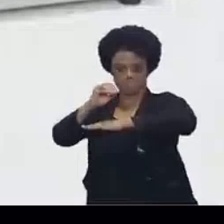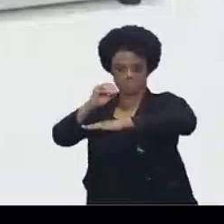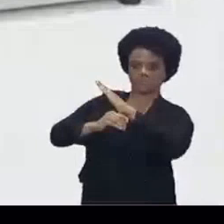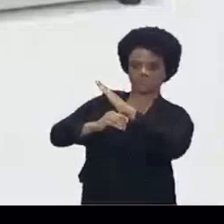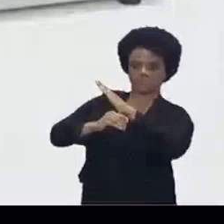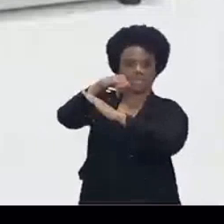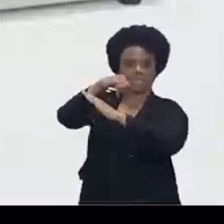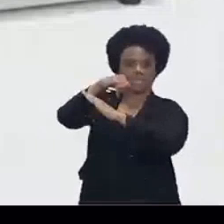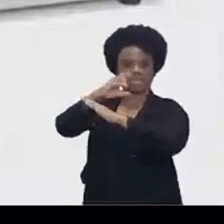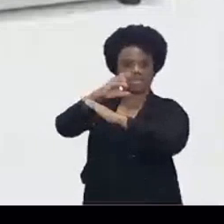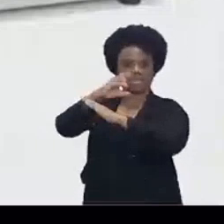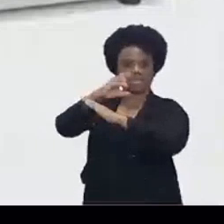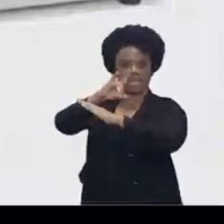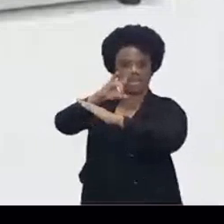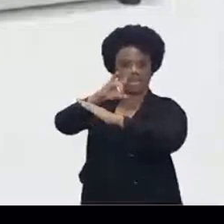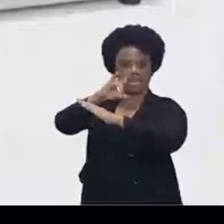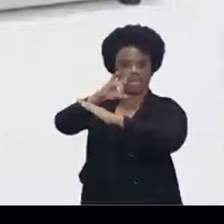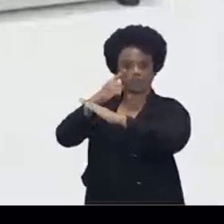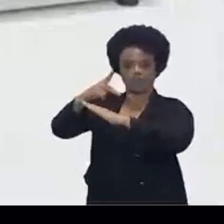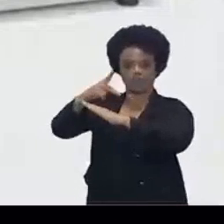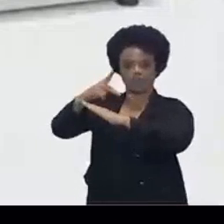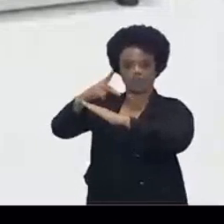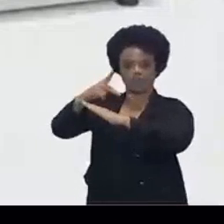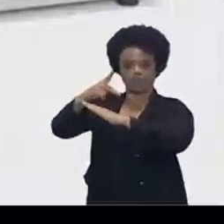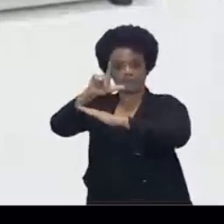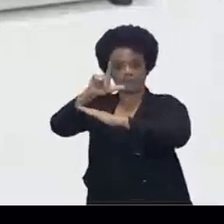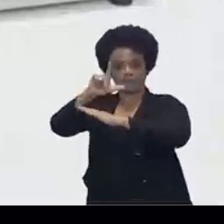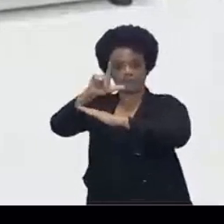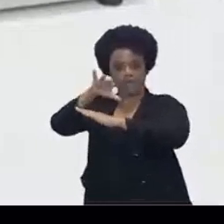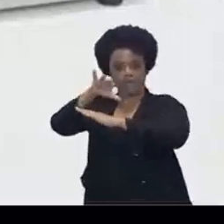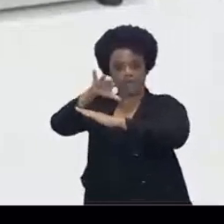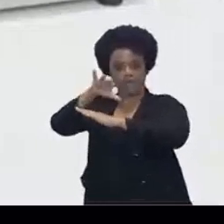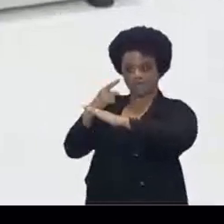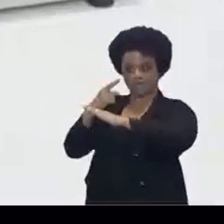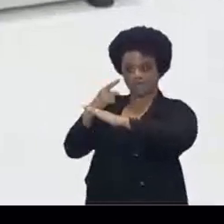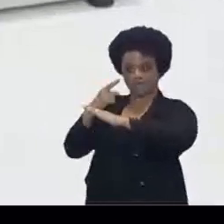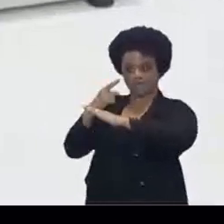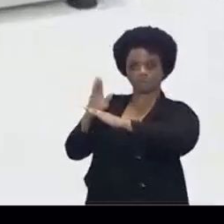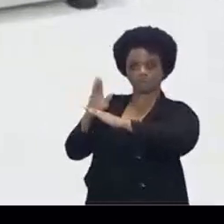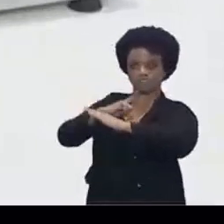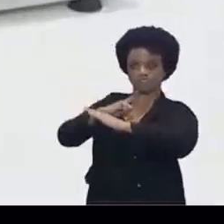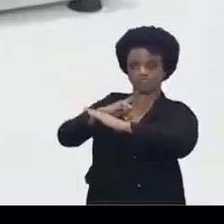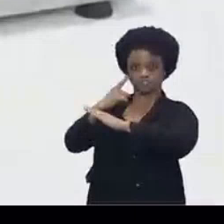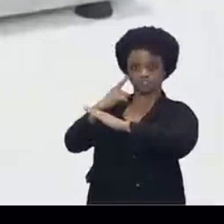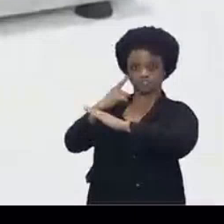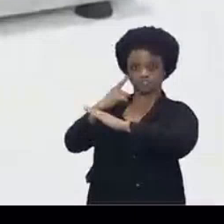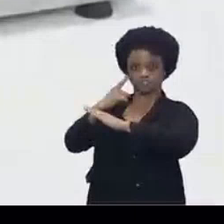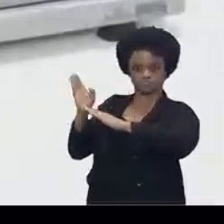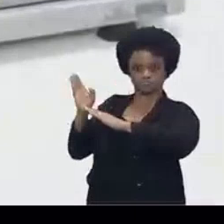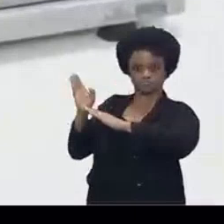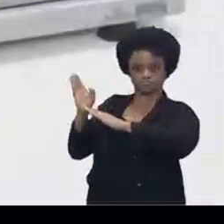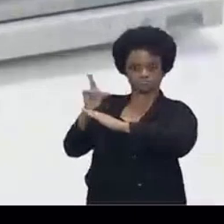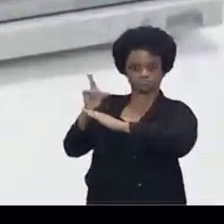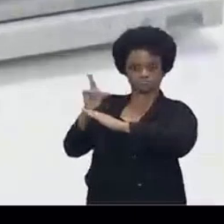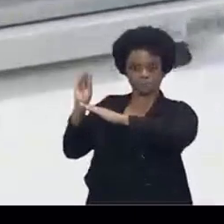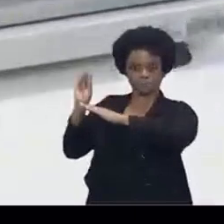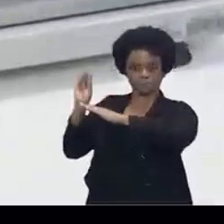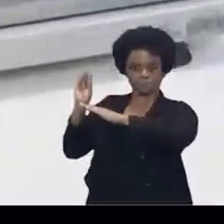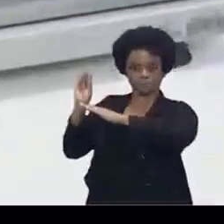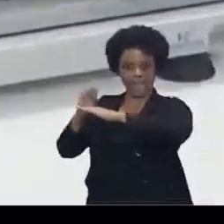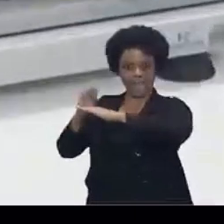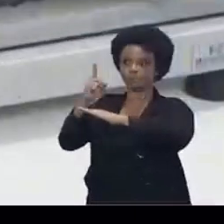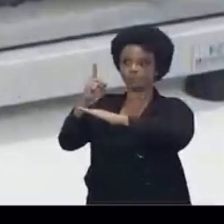nossos experimentos, né? Eu já trouxe marcado aqui, ó, para a gente verificar. S0, vai ser a